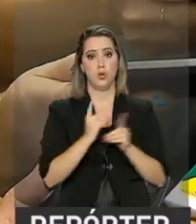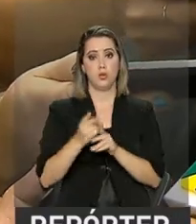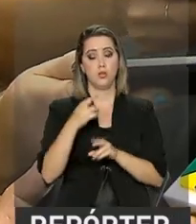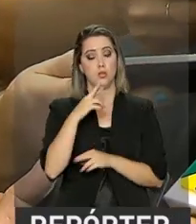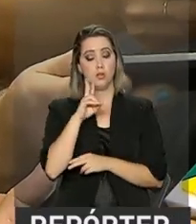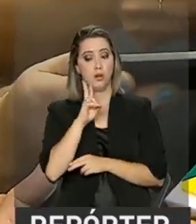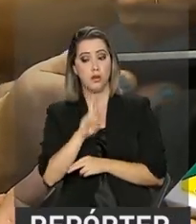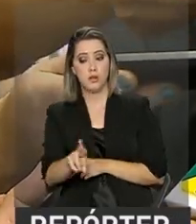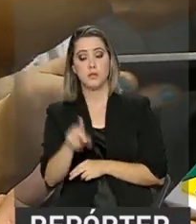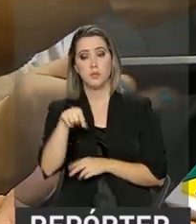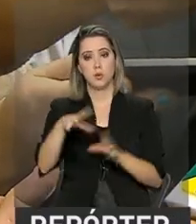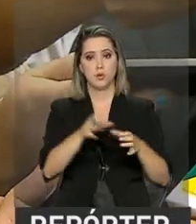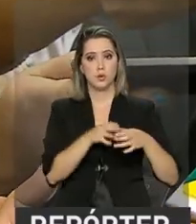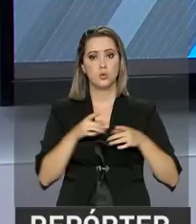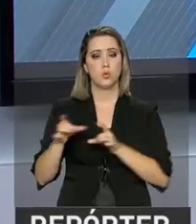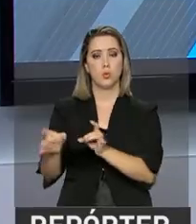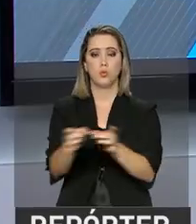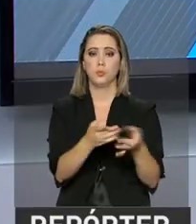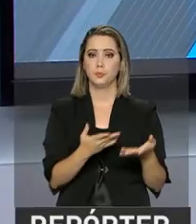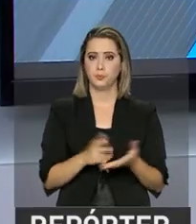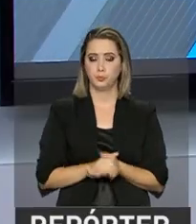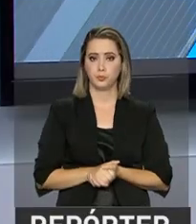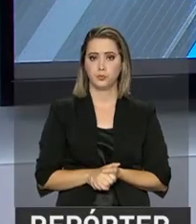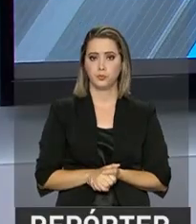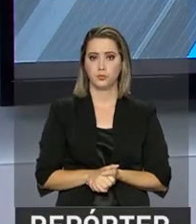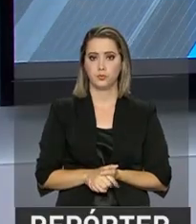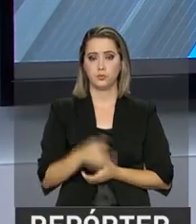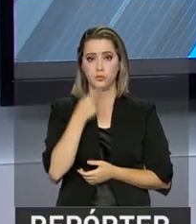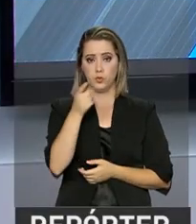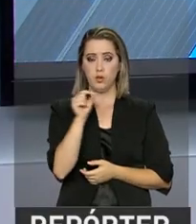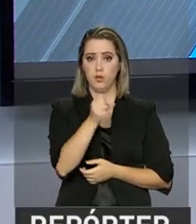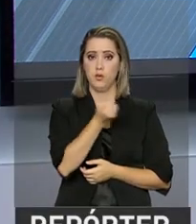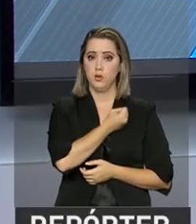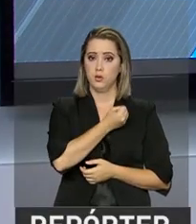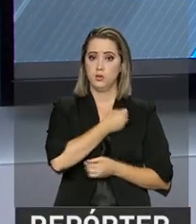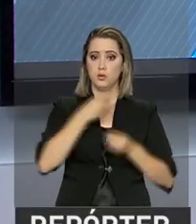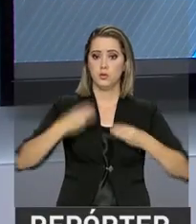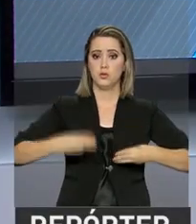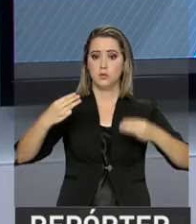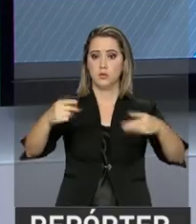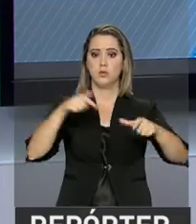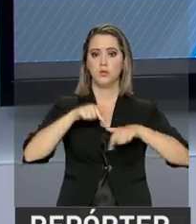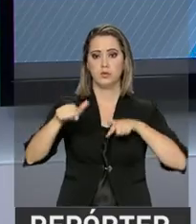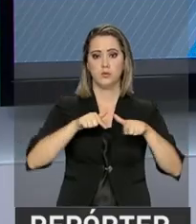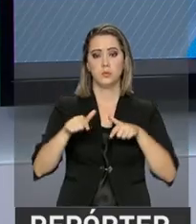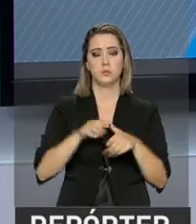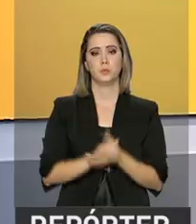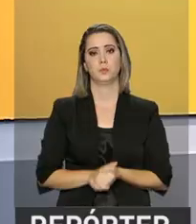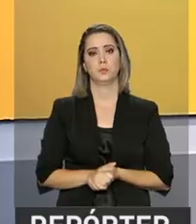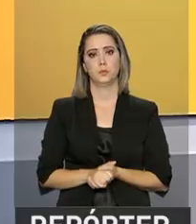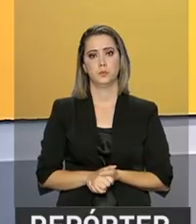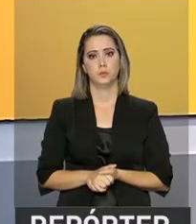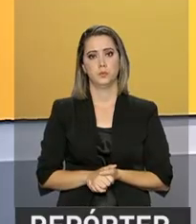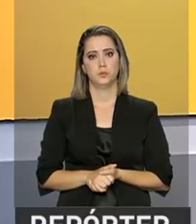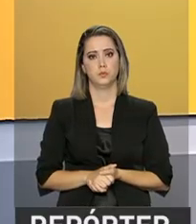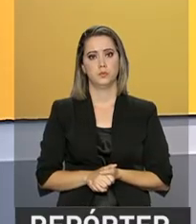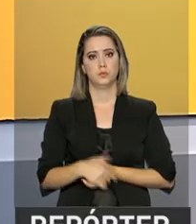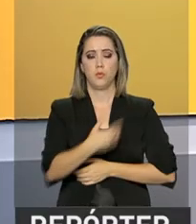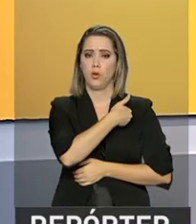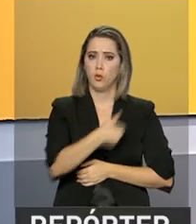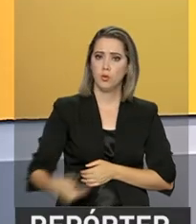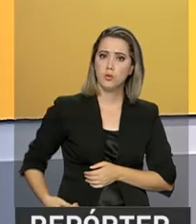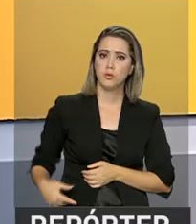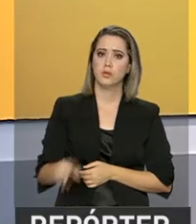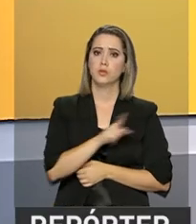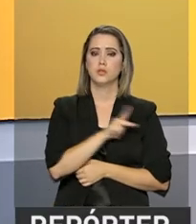mercado e o mercado volta a contratar. Só para reforçar, os dados são do Ministério do Trabalho. E o governo do